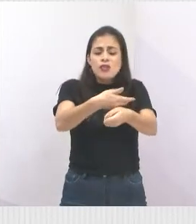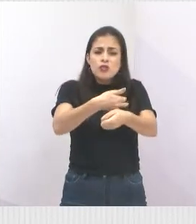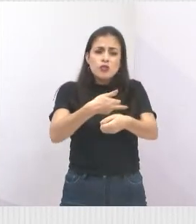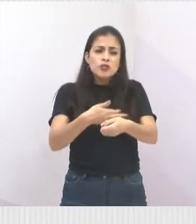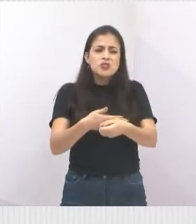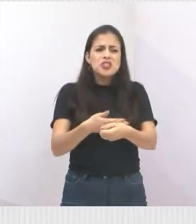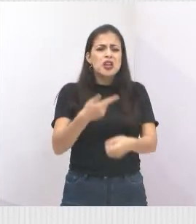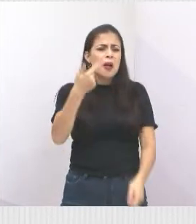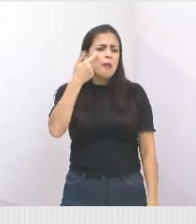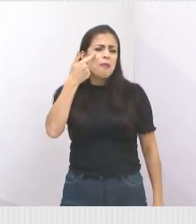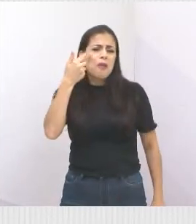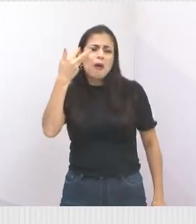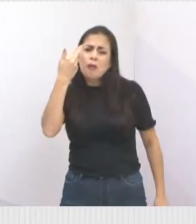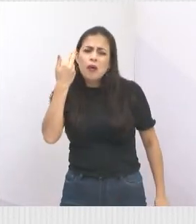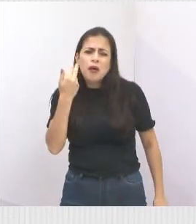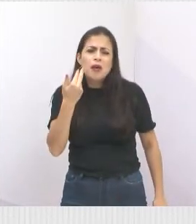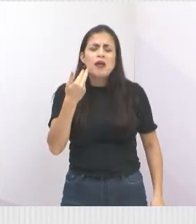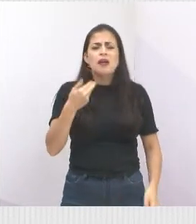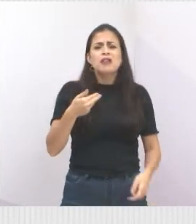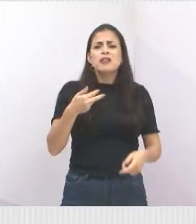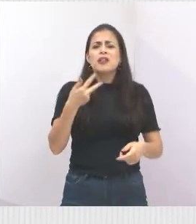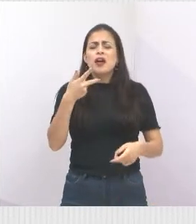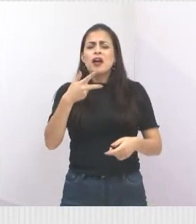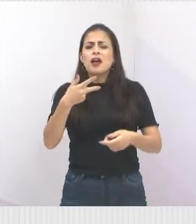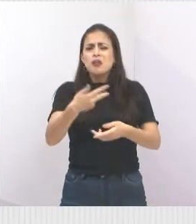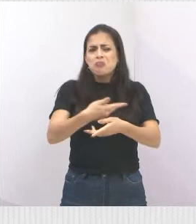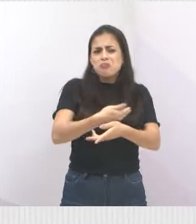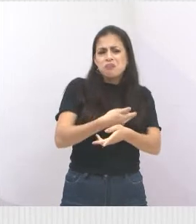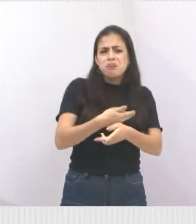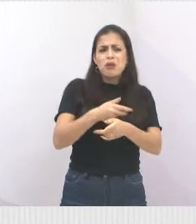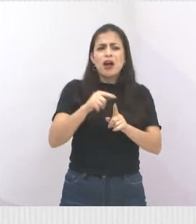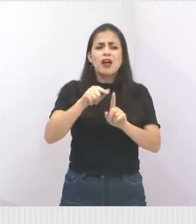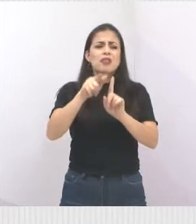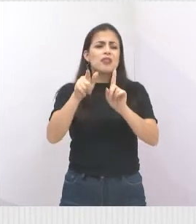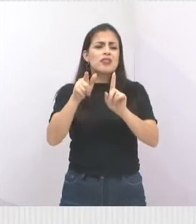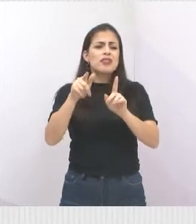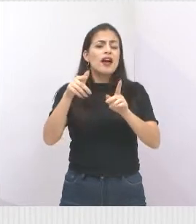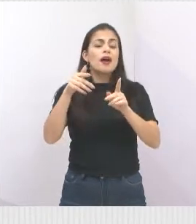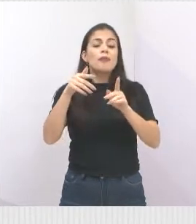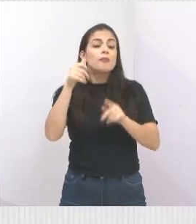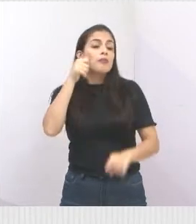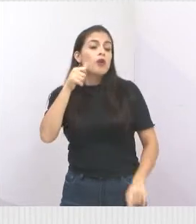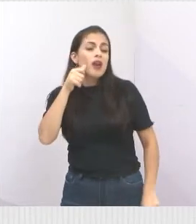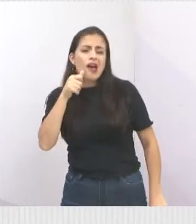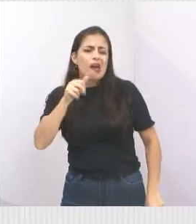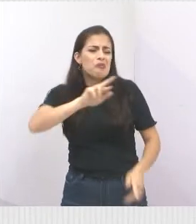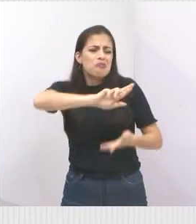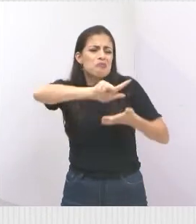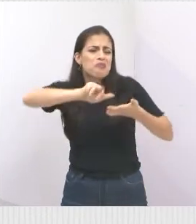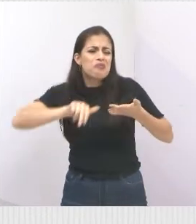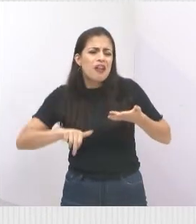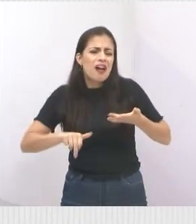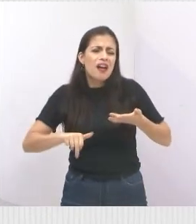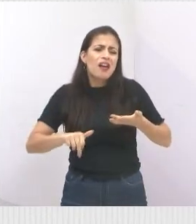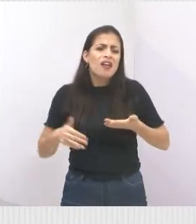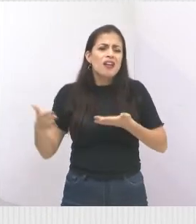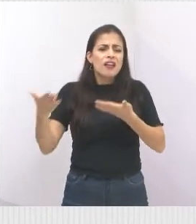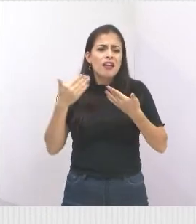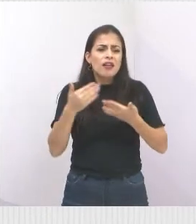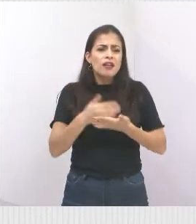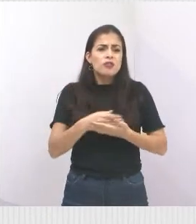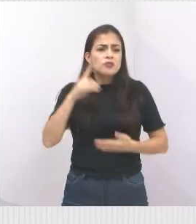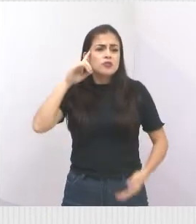Cataratas cirurgias ginecológicas E tantas outras mais recentemente até tu foi no dia do aniversário